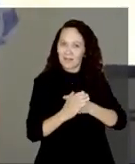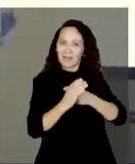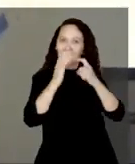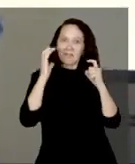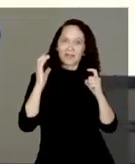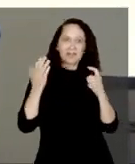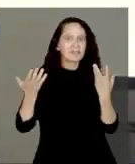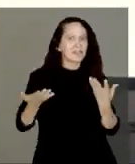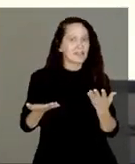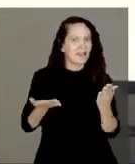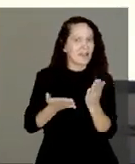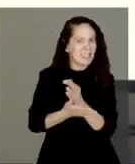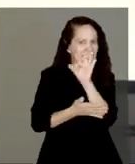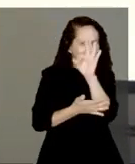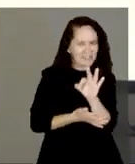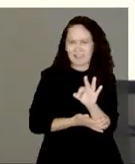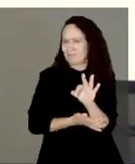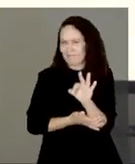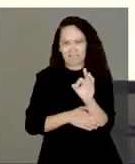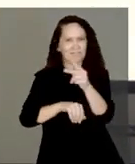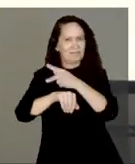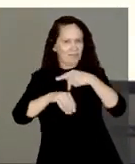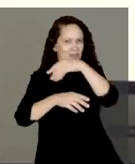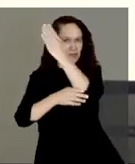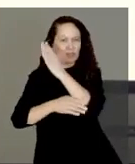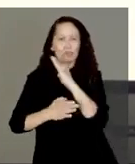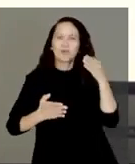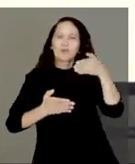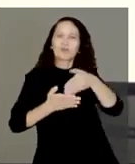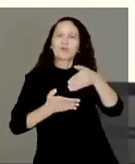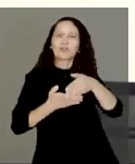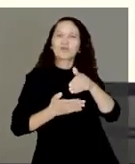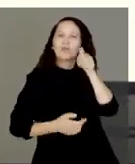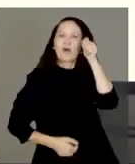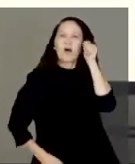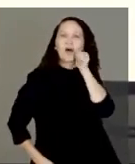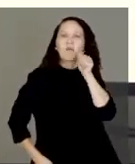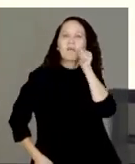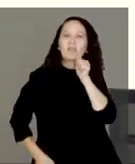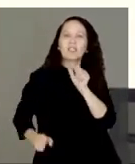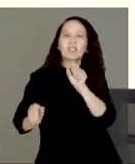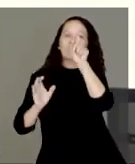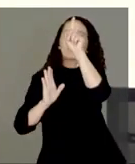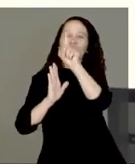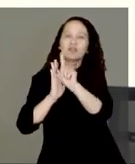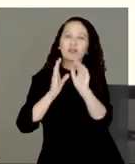1920. O Peru teve a primeira universidade em